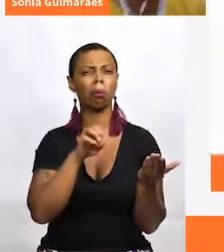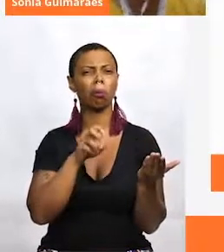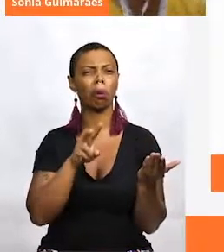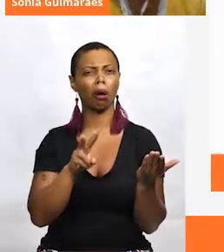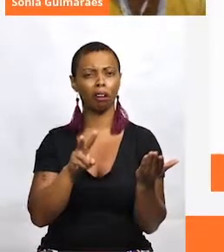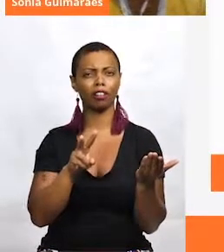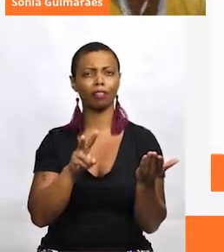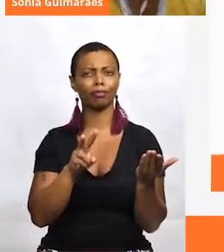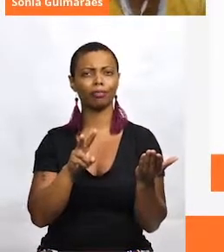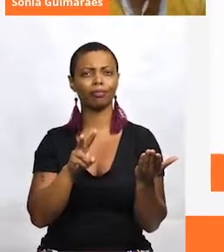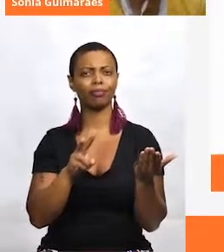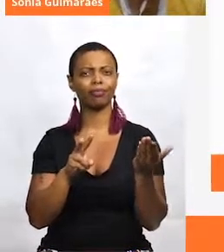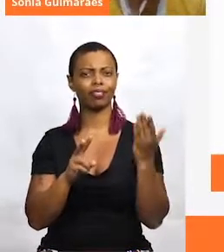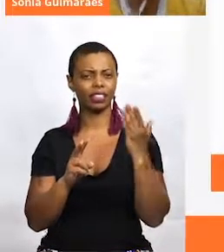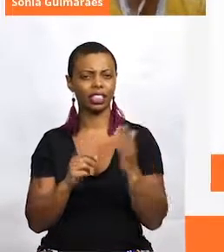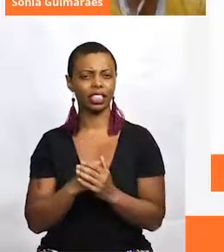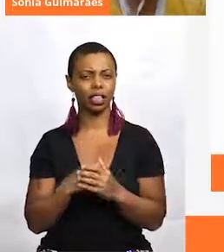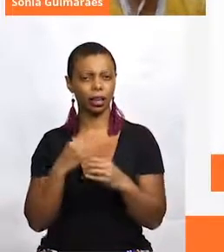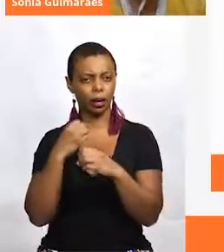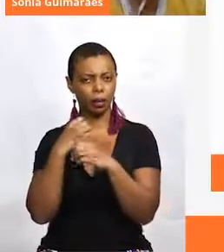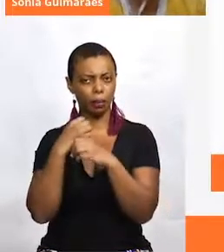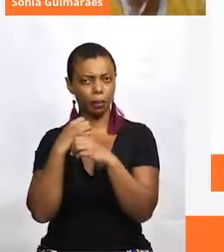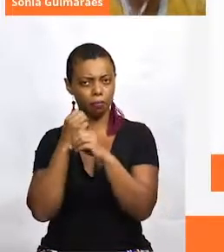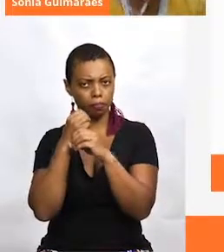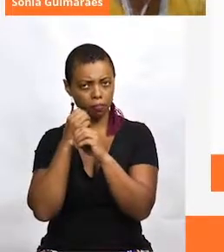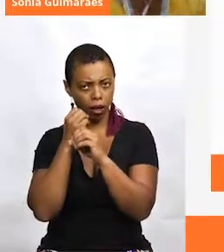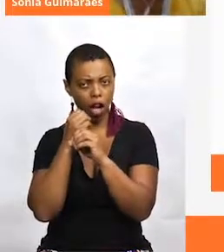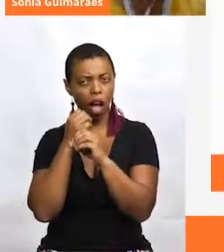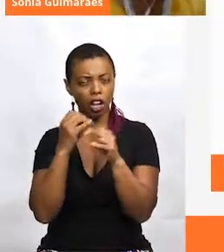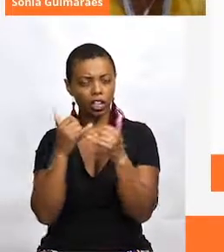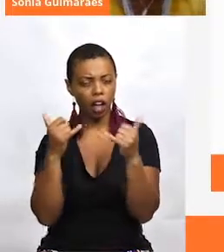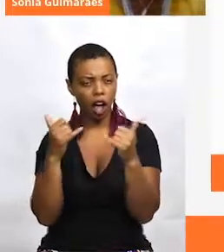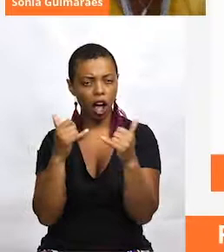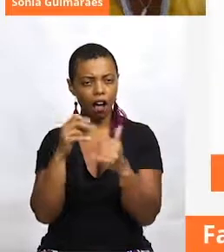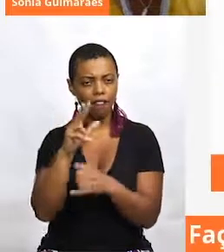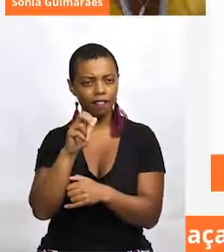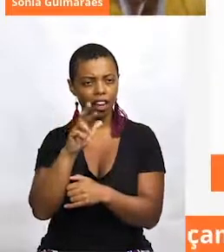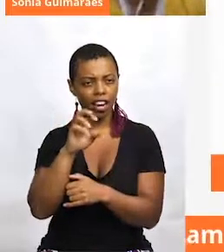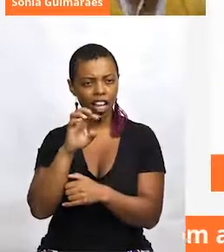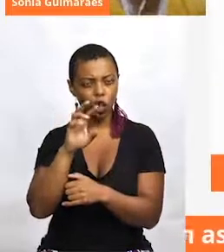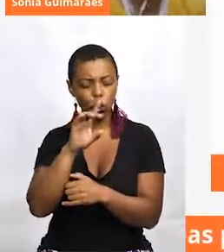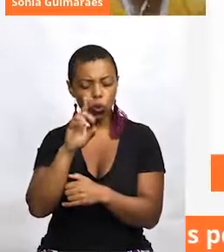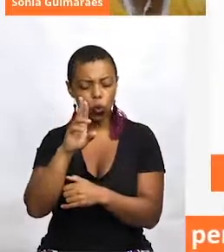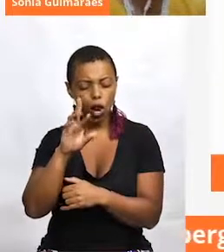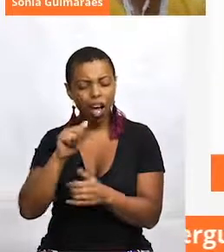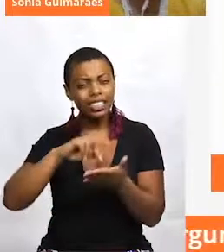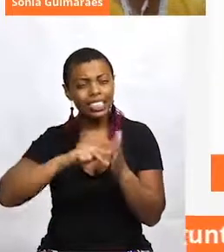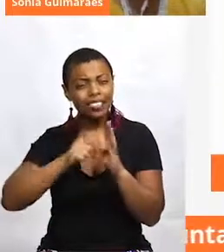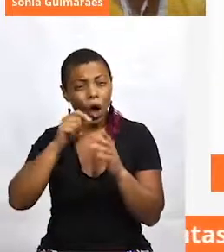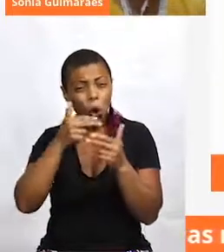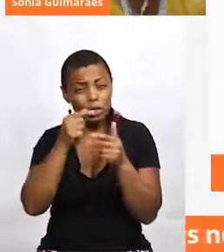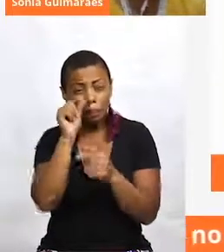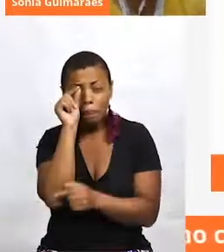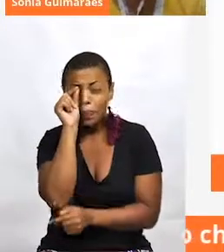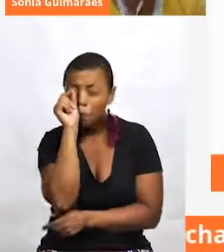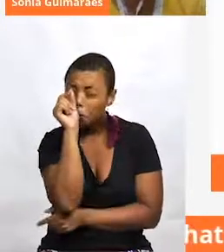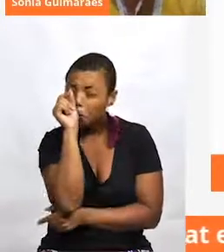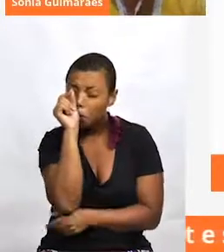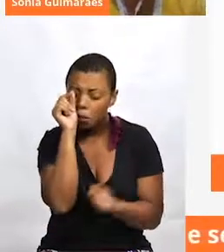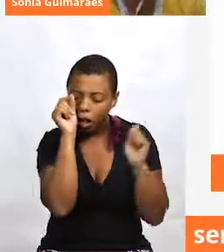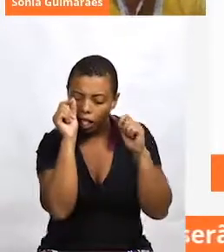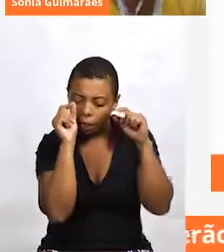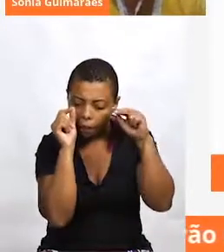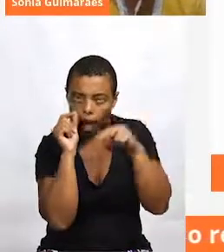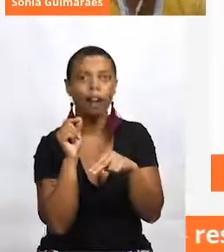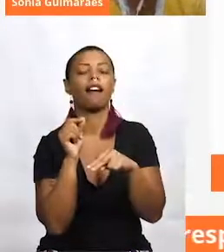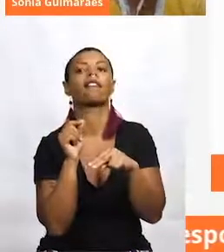desse microscópio de varredura, eletrônico de varredura, consegue ver coisas bem pequenininhas. Portanto, eu conseguia colocar dentro